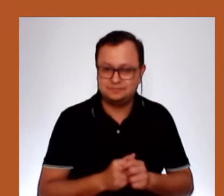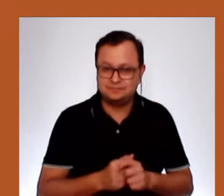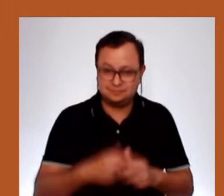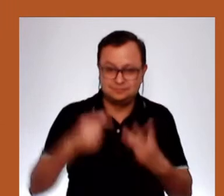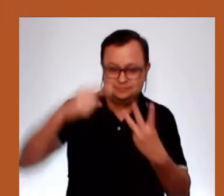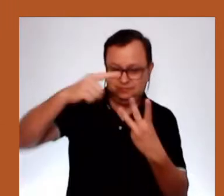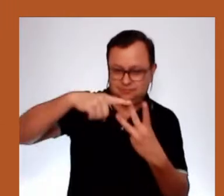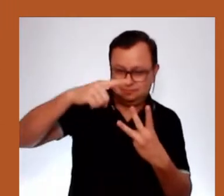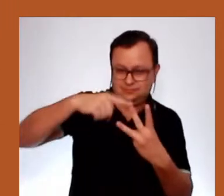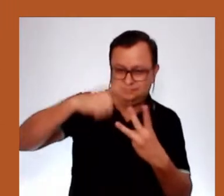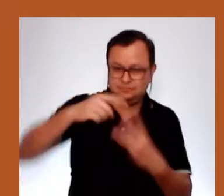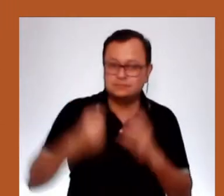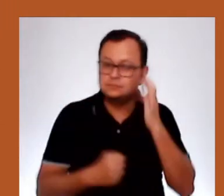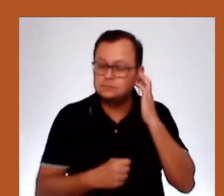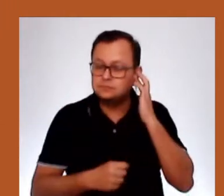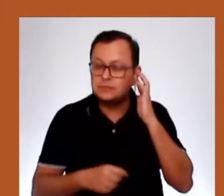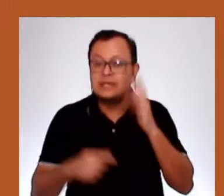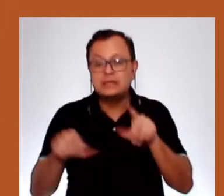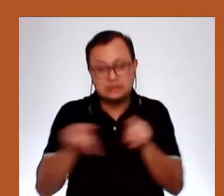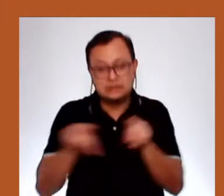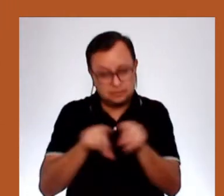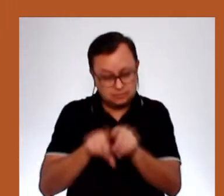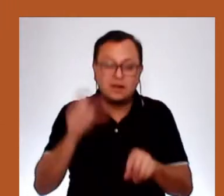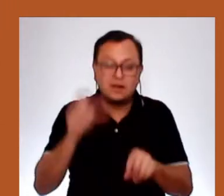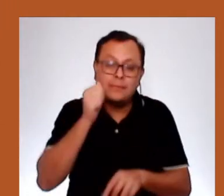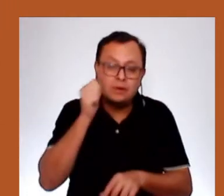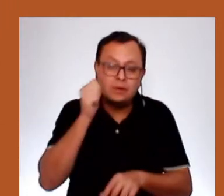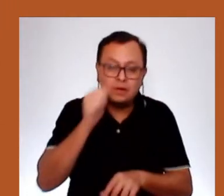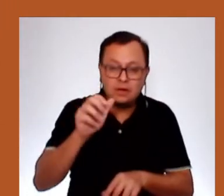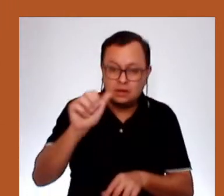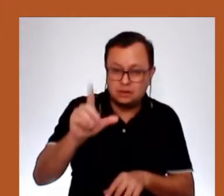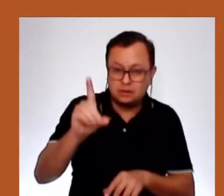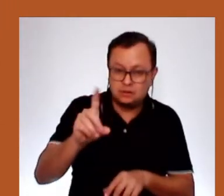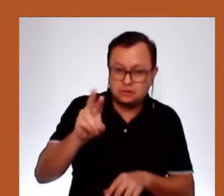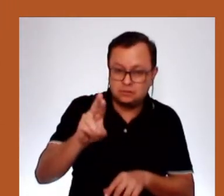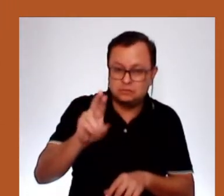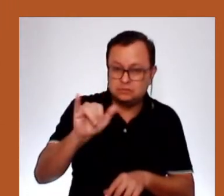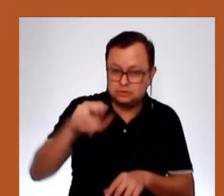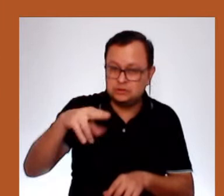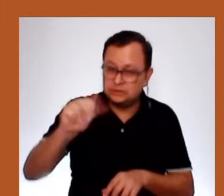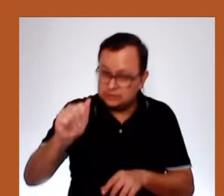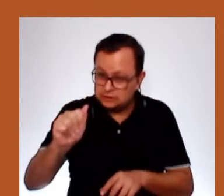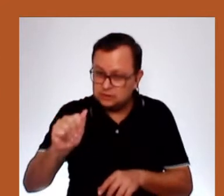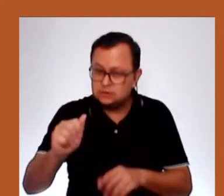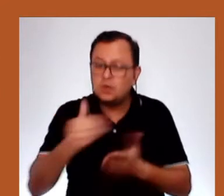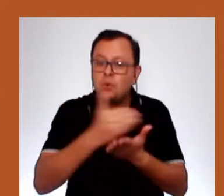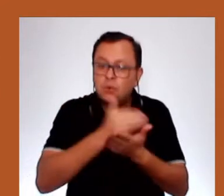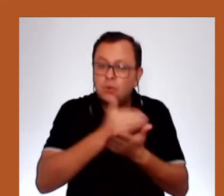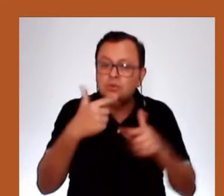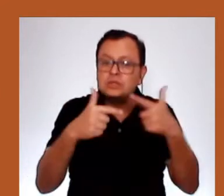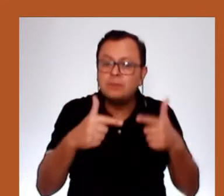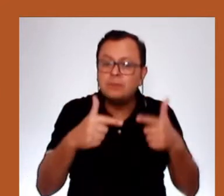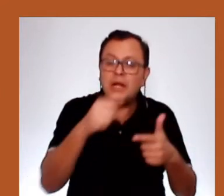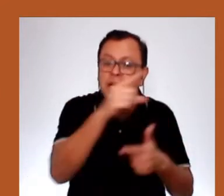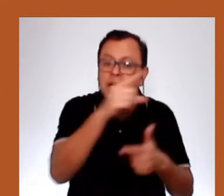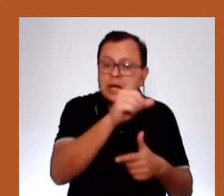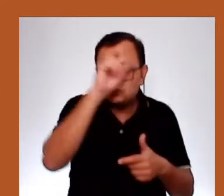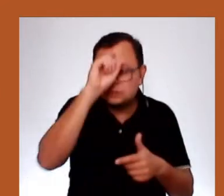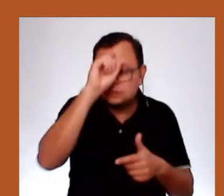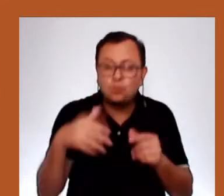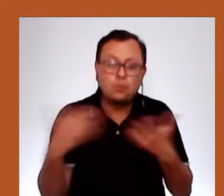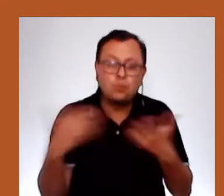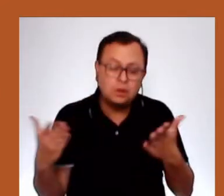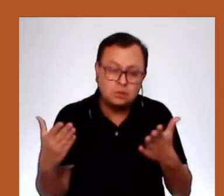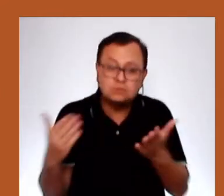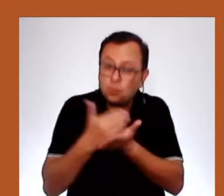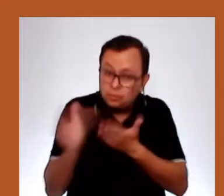a Adriana, ela começou a trabalhar no Premier durante a quarentena. Ela não conhecia o hospital antes, ela já não era de